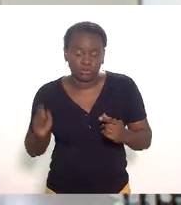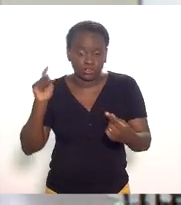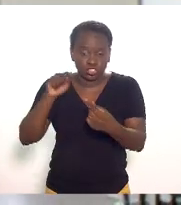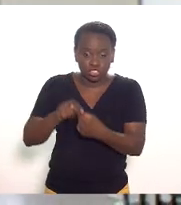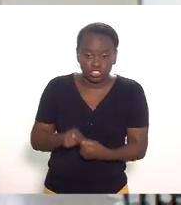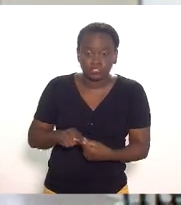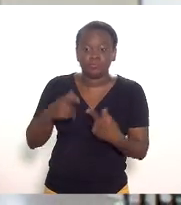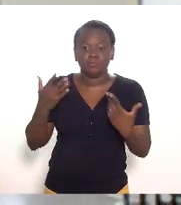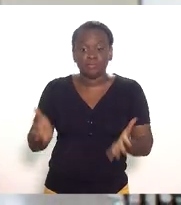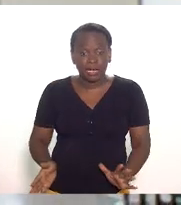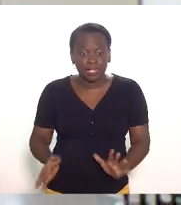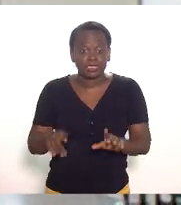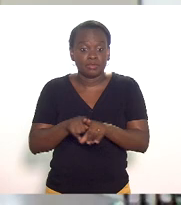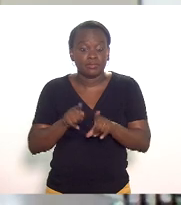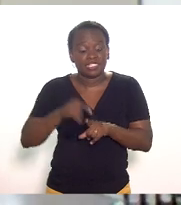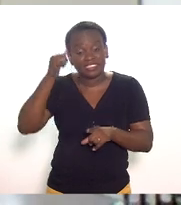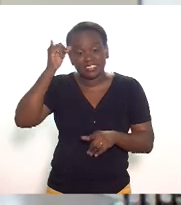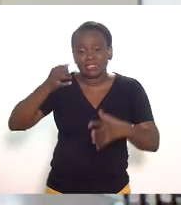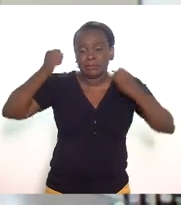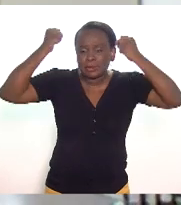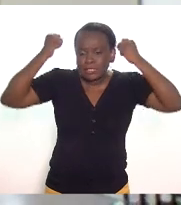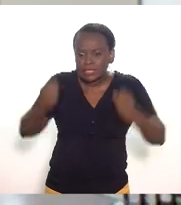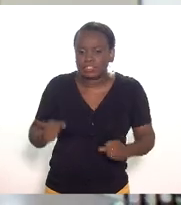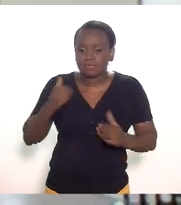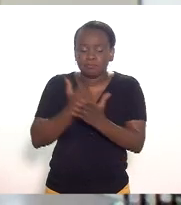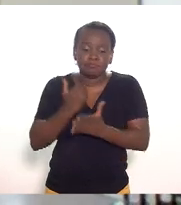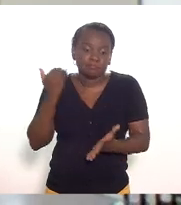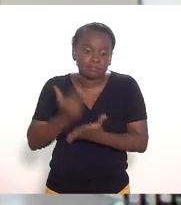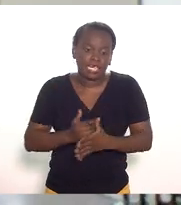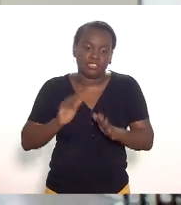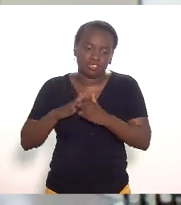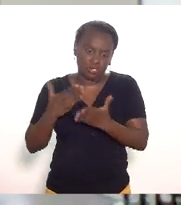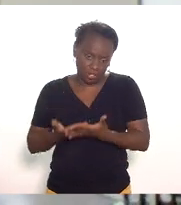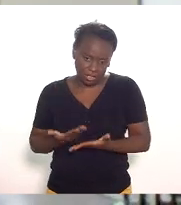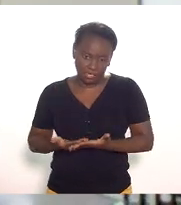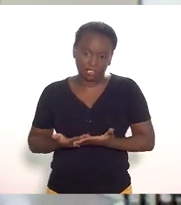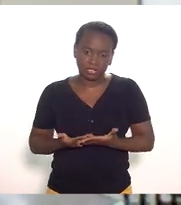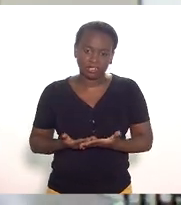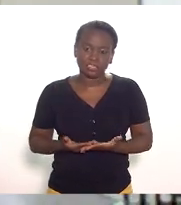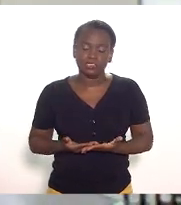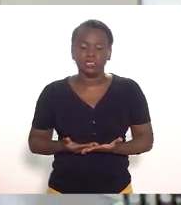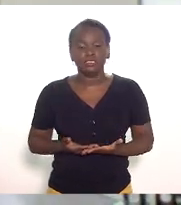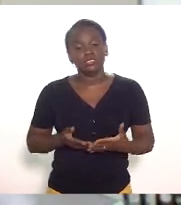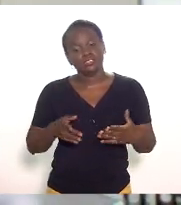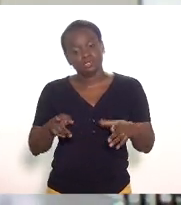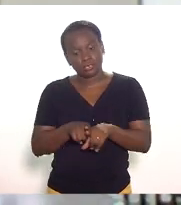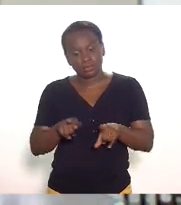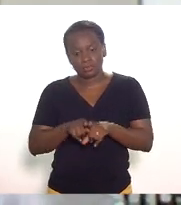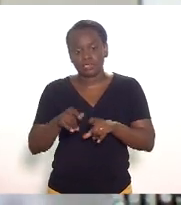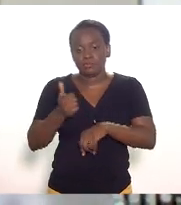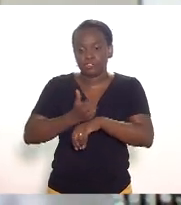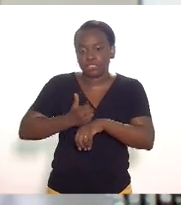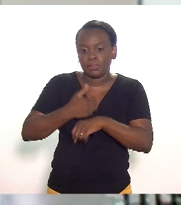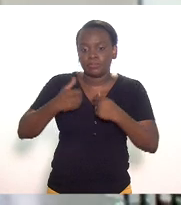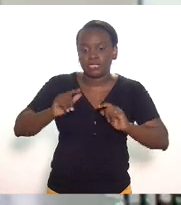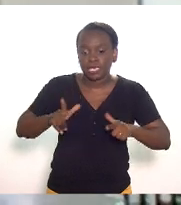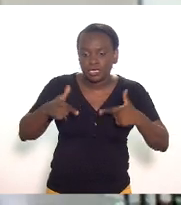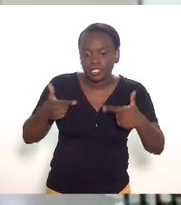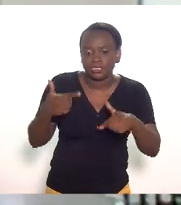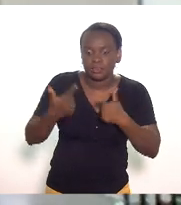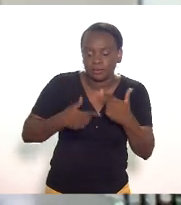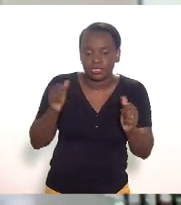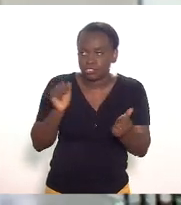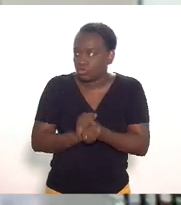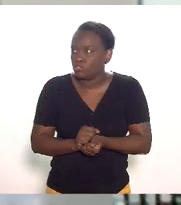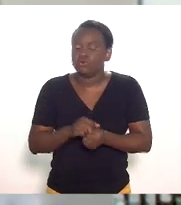sem, por outro lado, sobrecarregar ainda mais a escola, né? Os profissionais têm que buscar atuação conjunta com o